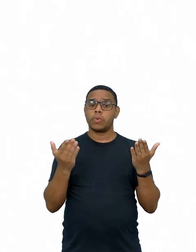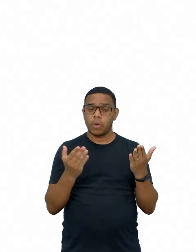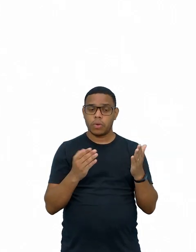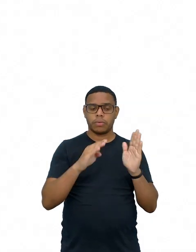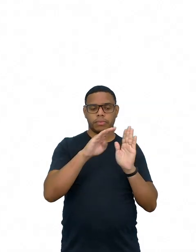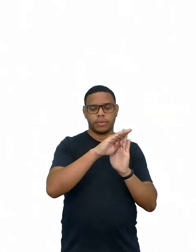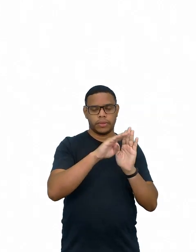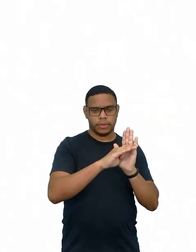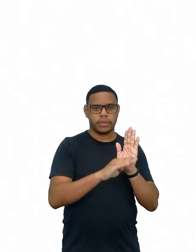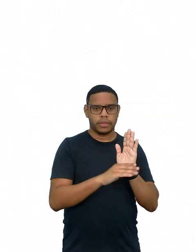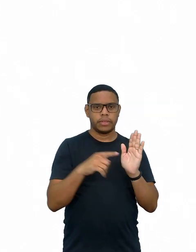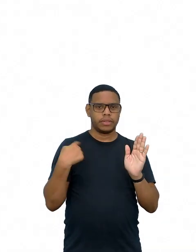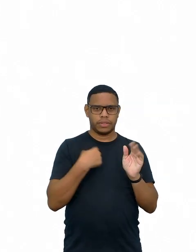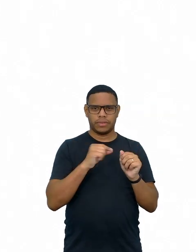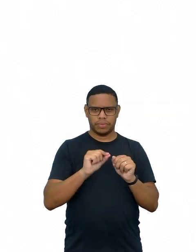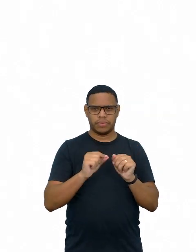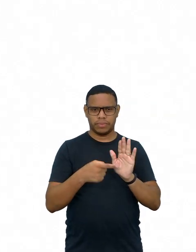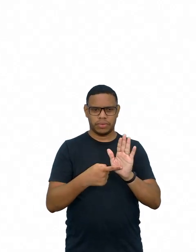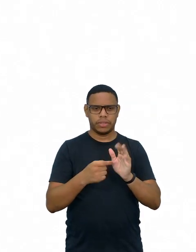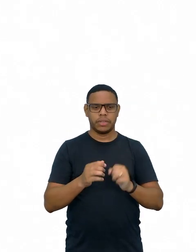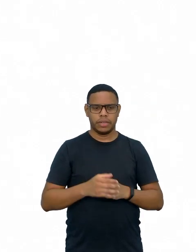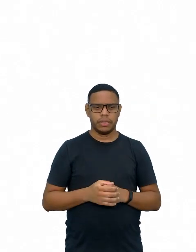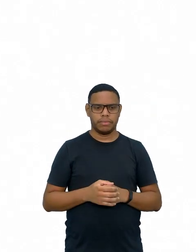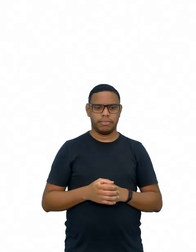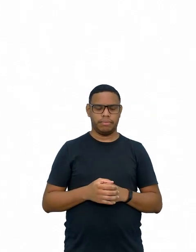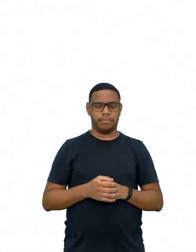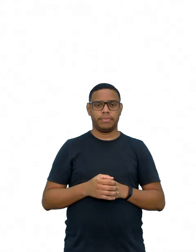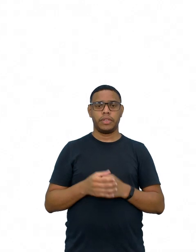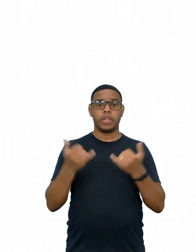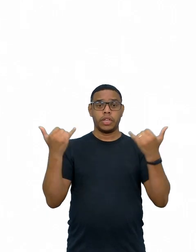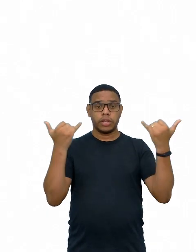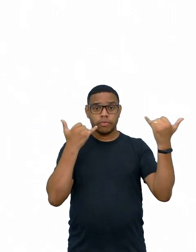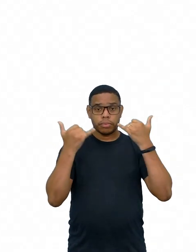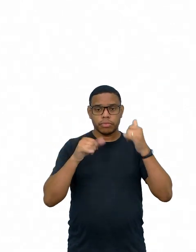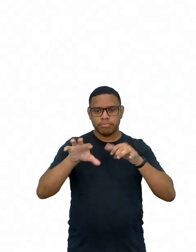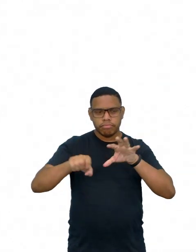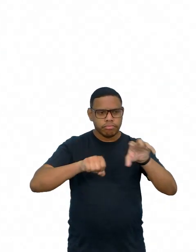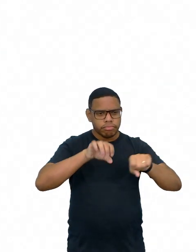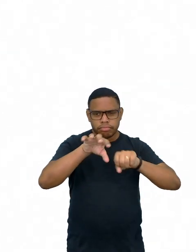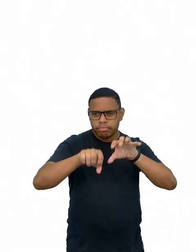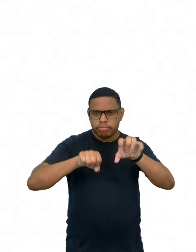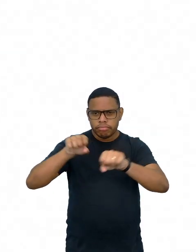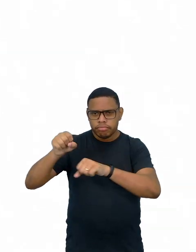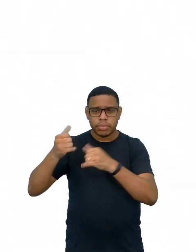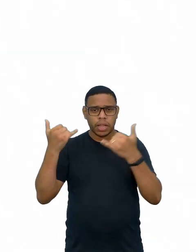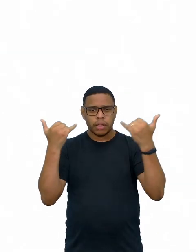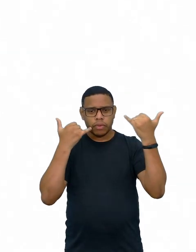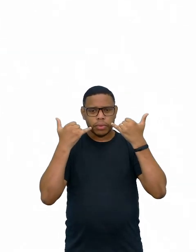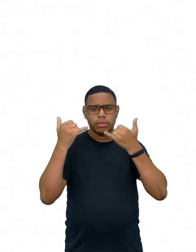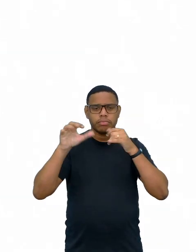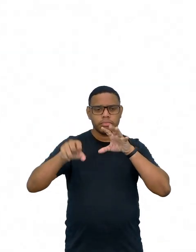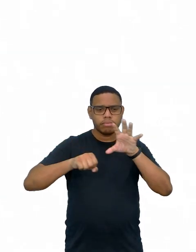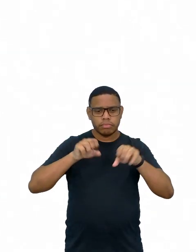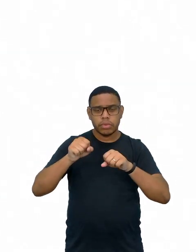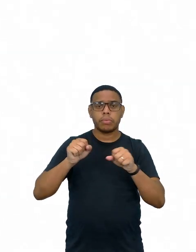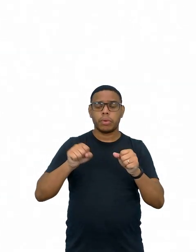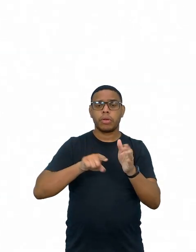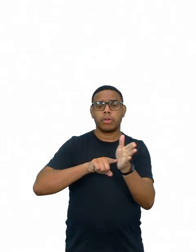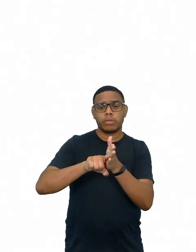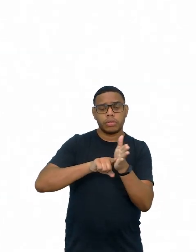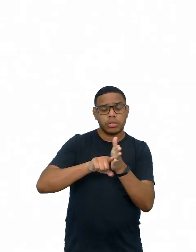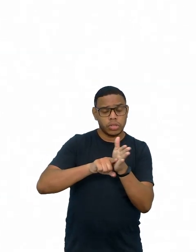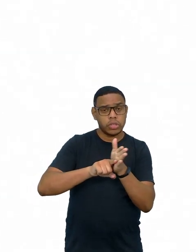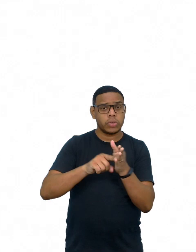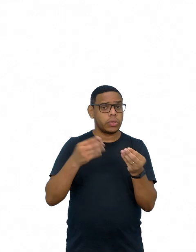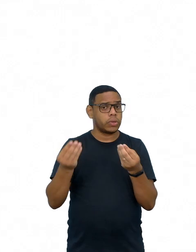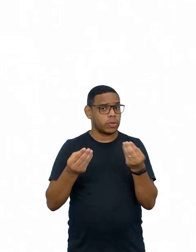e planejamento que a gente já mostrou agora. A coleta de dados. Coleta de dados a gente pode pesquisar no Aprender